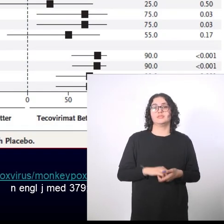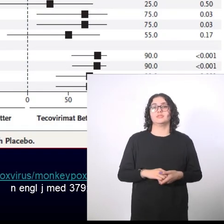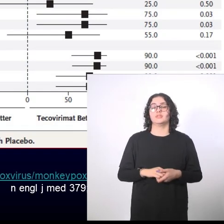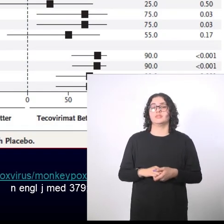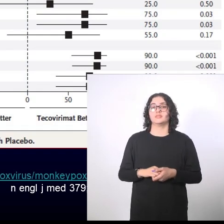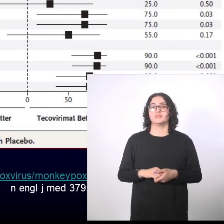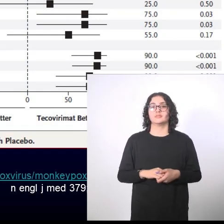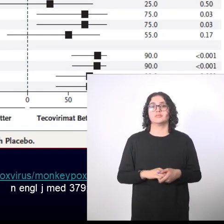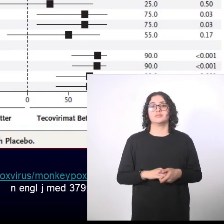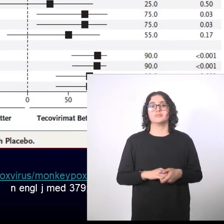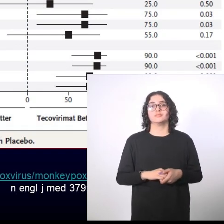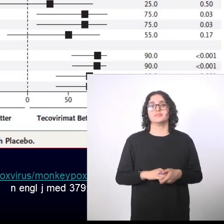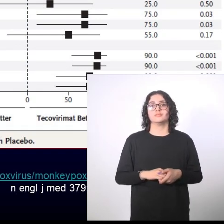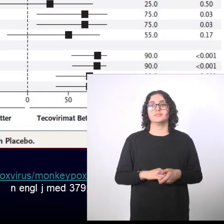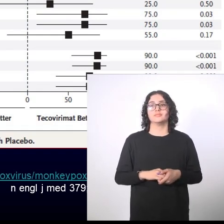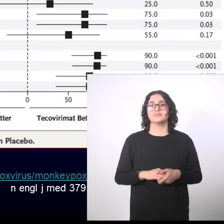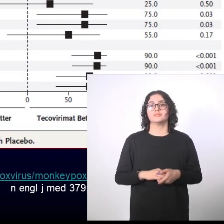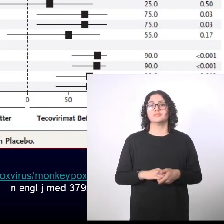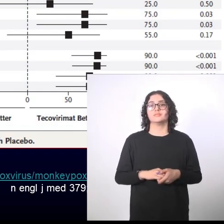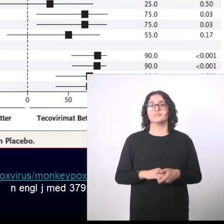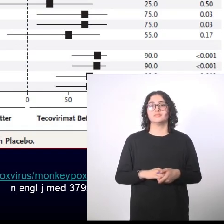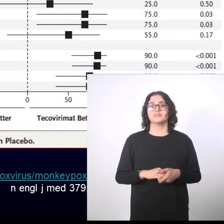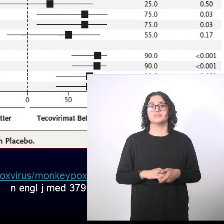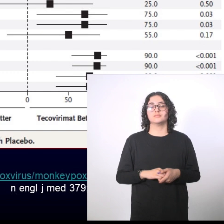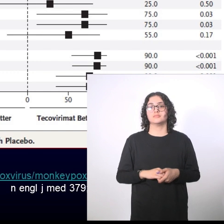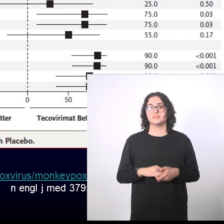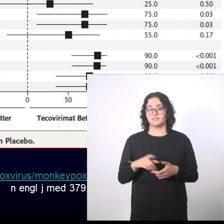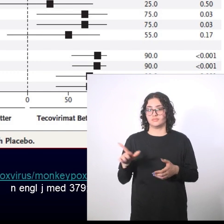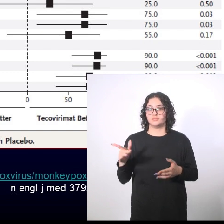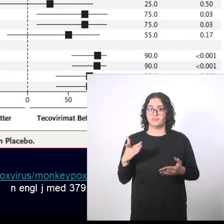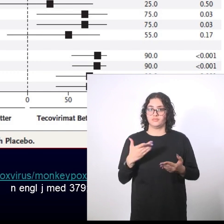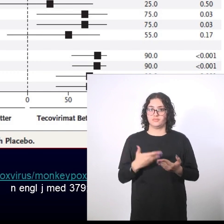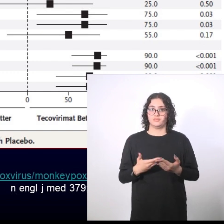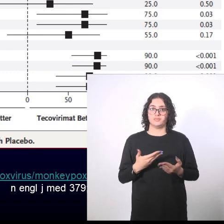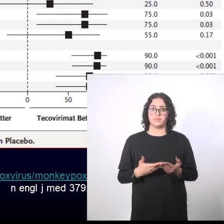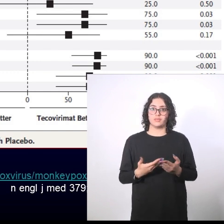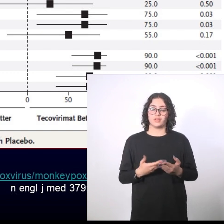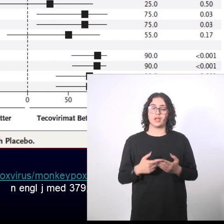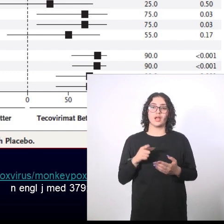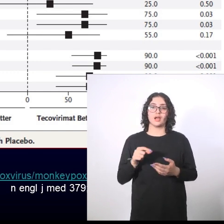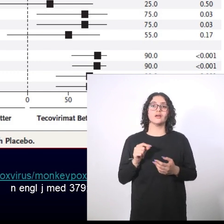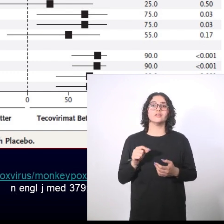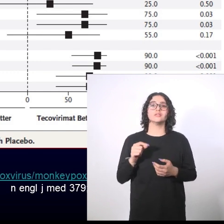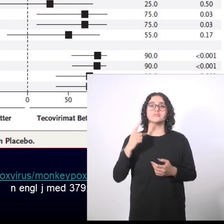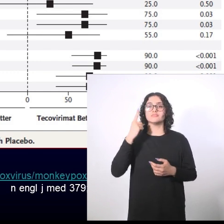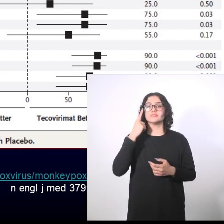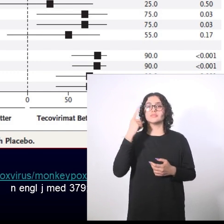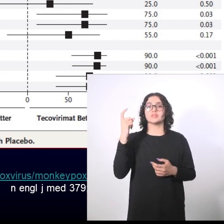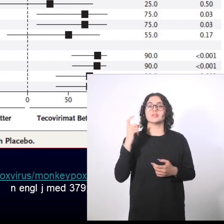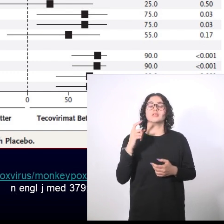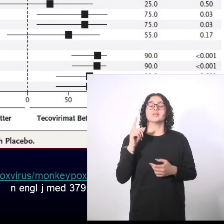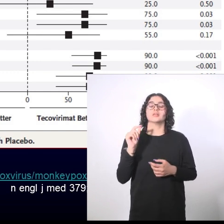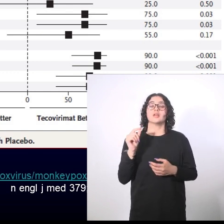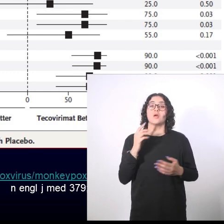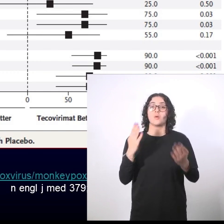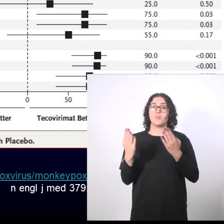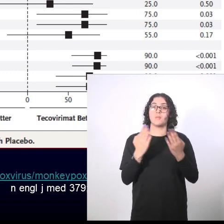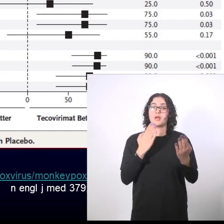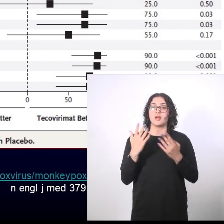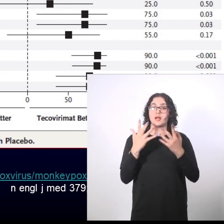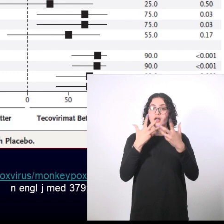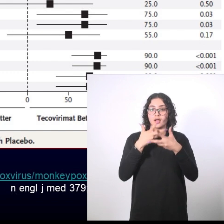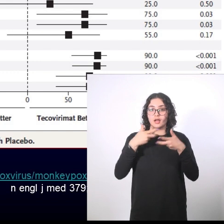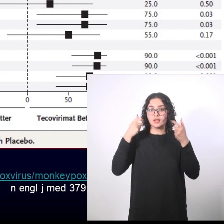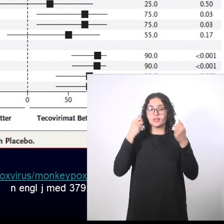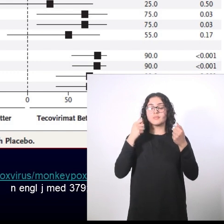Esse é um estudo, eles fizeram, a ideia foi comparar em modelos animais,